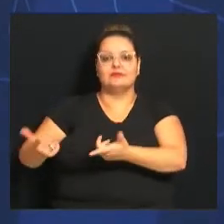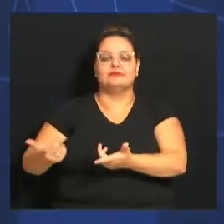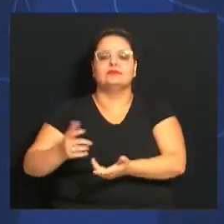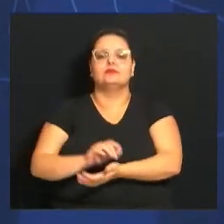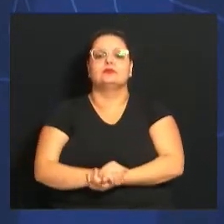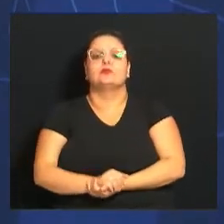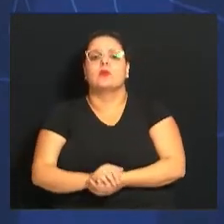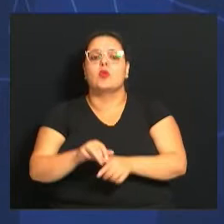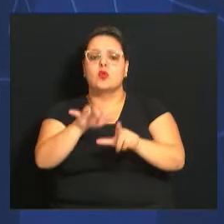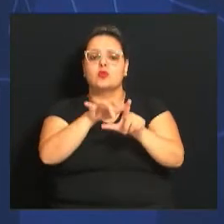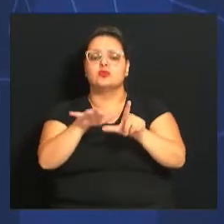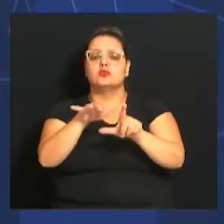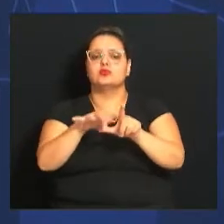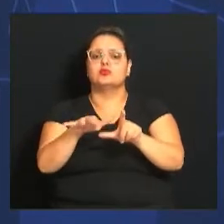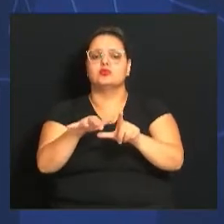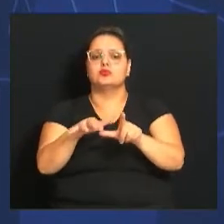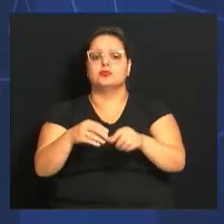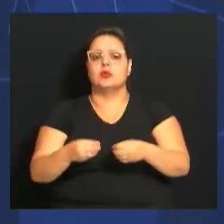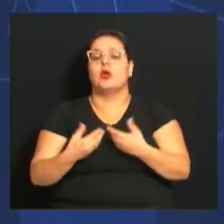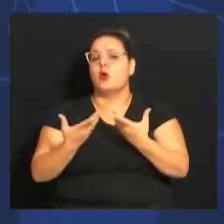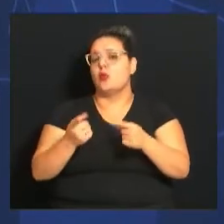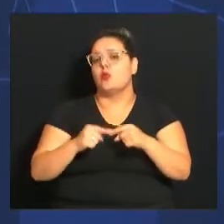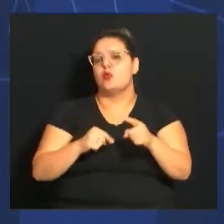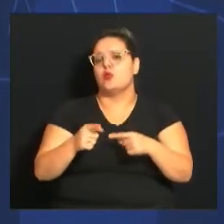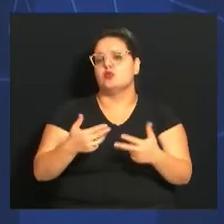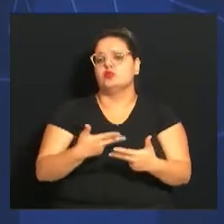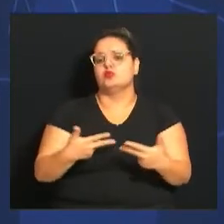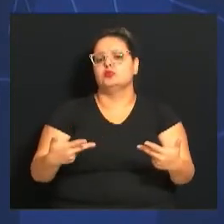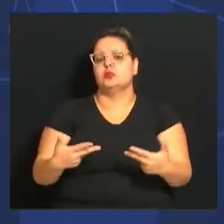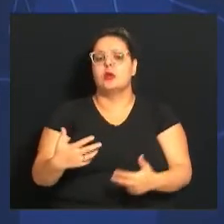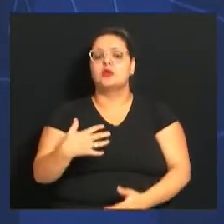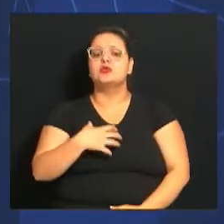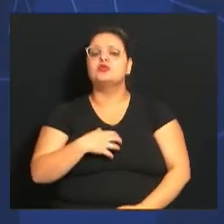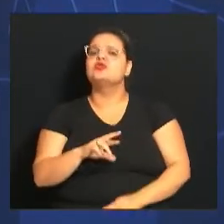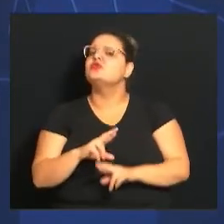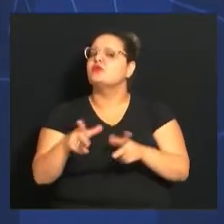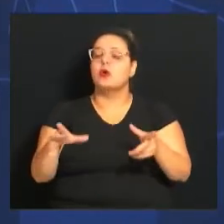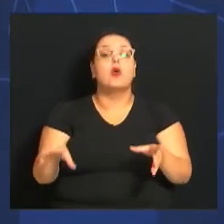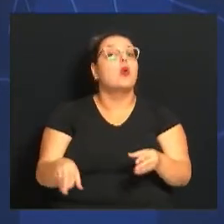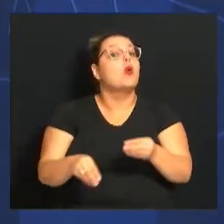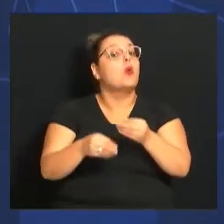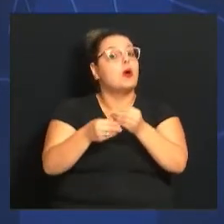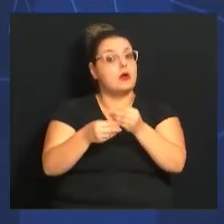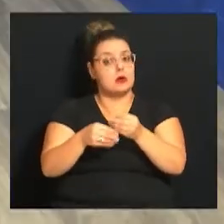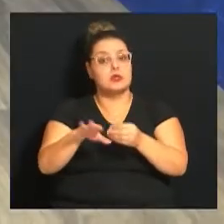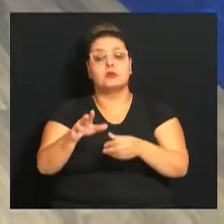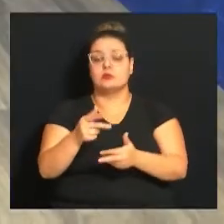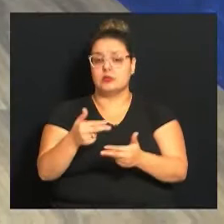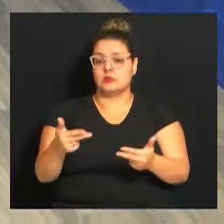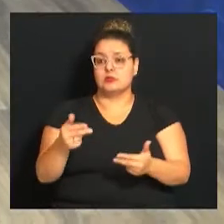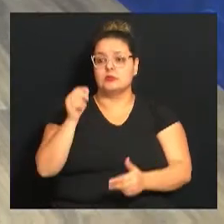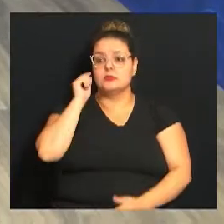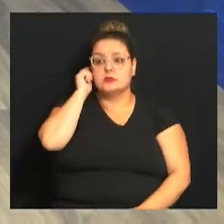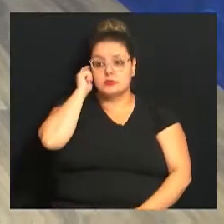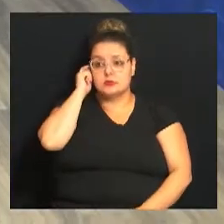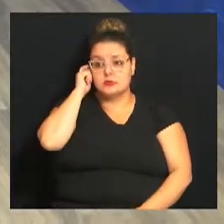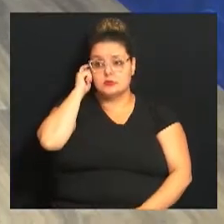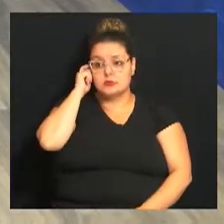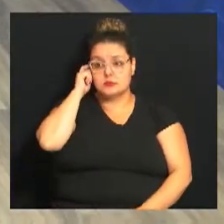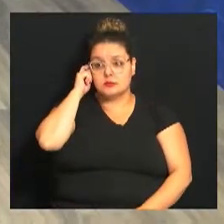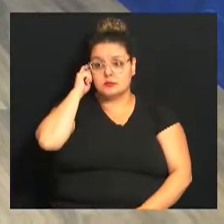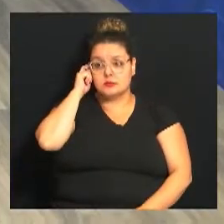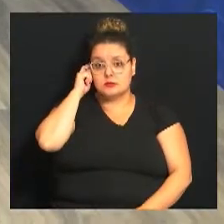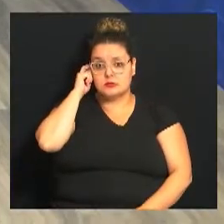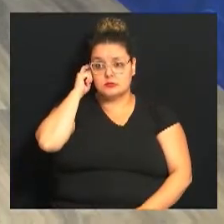oferecer o mesmo produto de uma maneira diferente ou ele acrescentou muitas coisas? Eu acho que